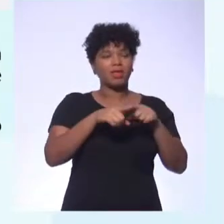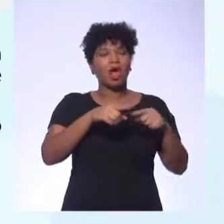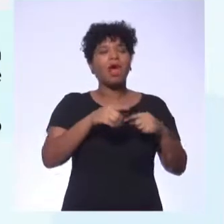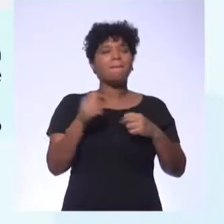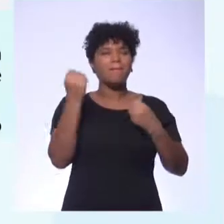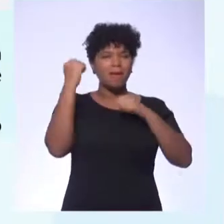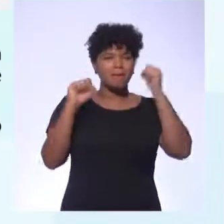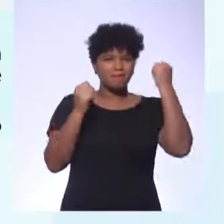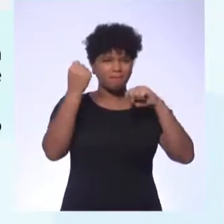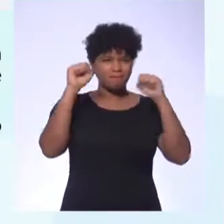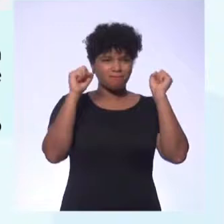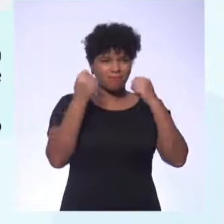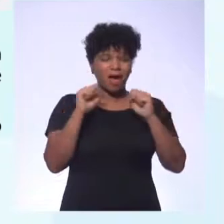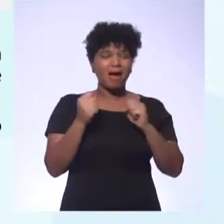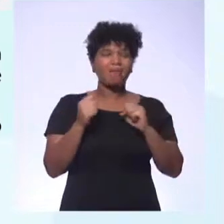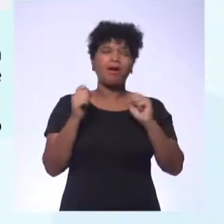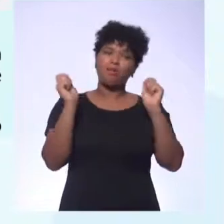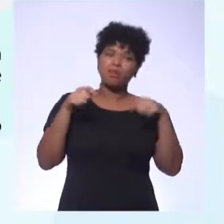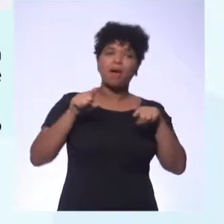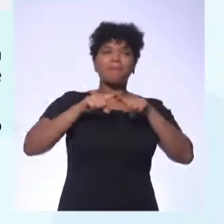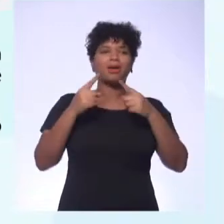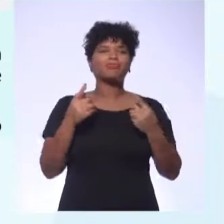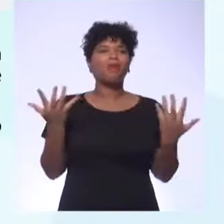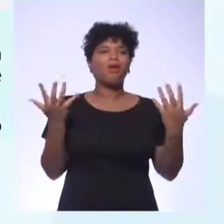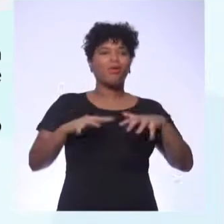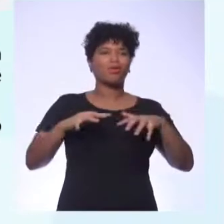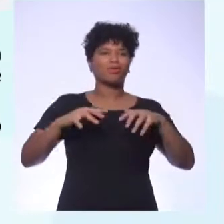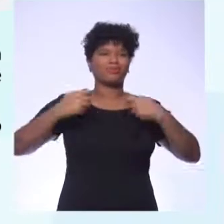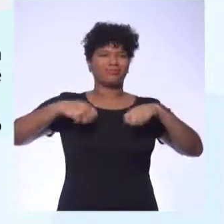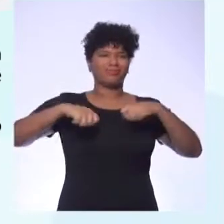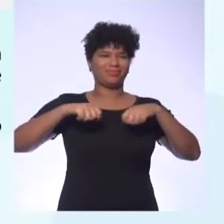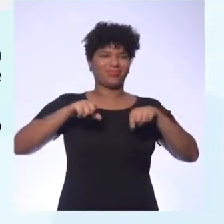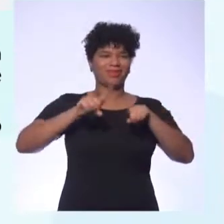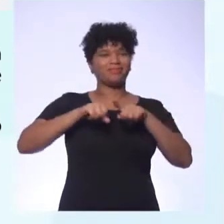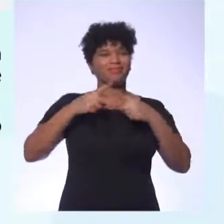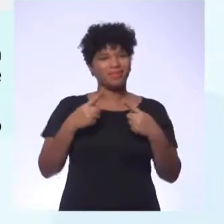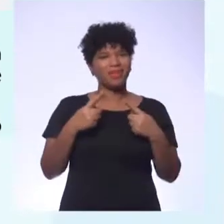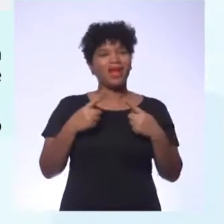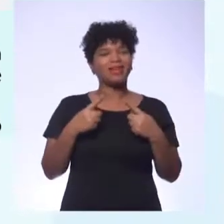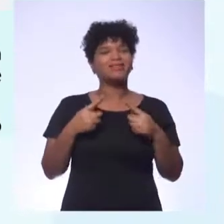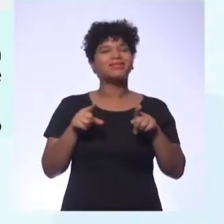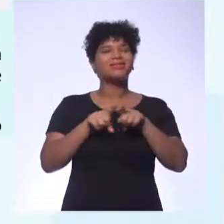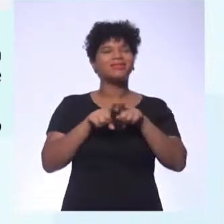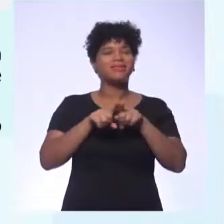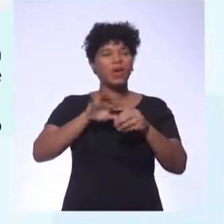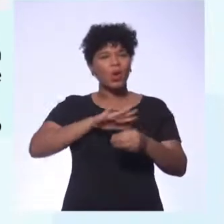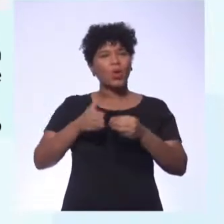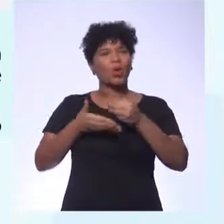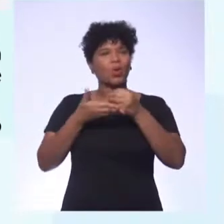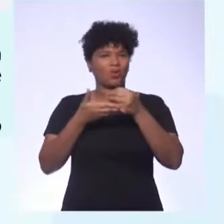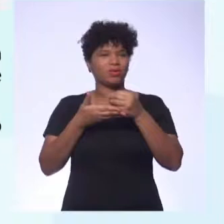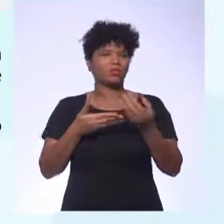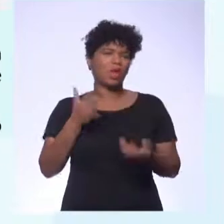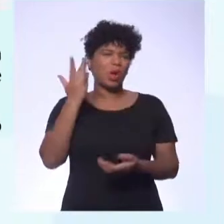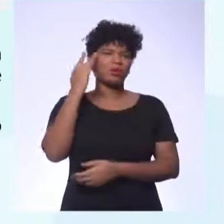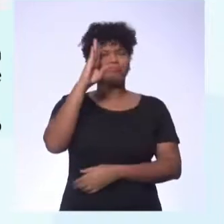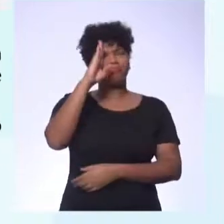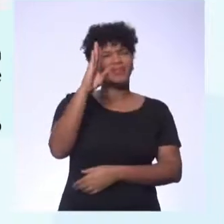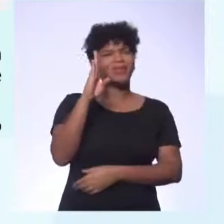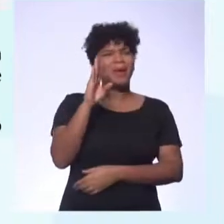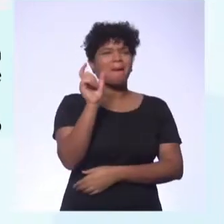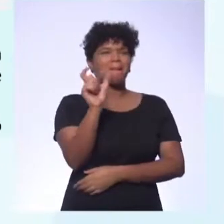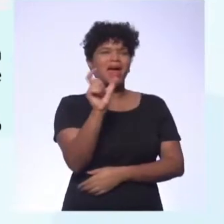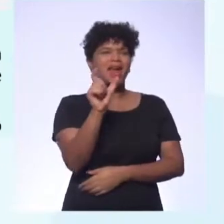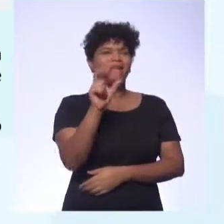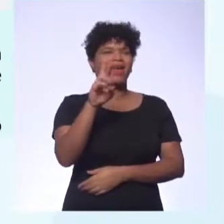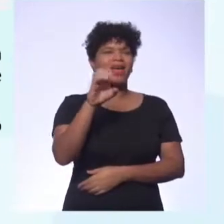e sustentável. E fomentar a inovação. Então, né, talvez a palavrinha mais complicadinha aí seja resiliente,